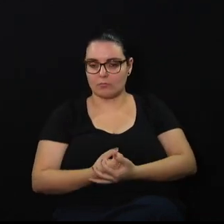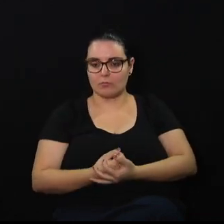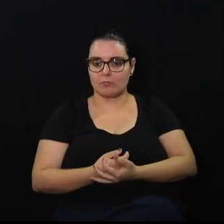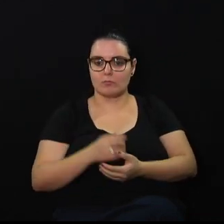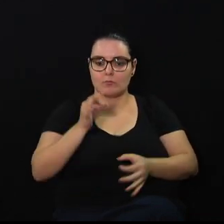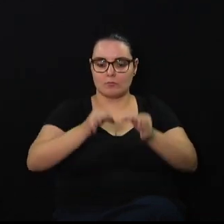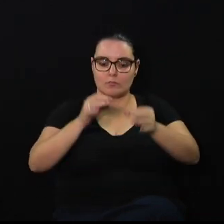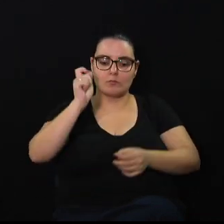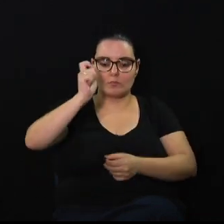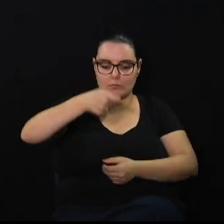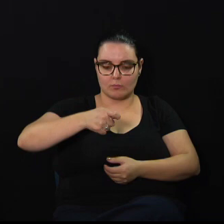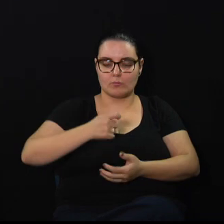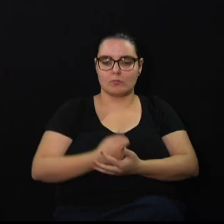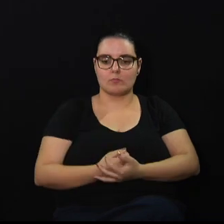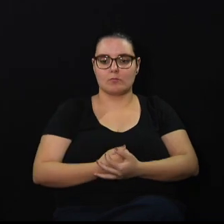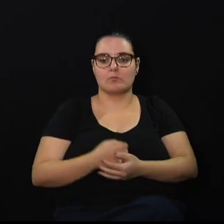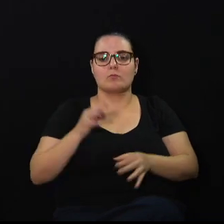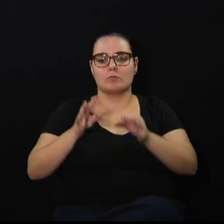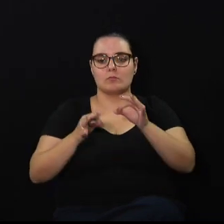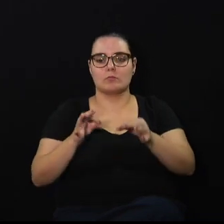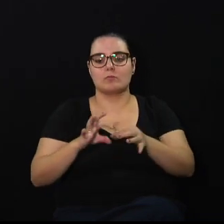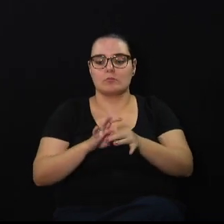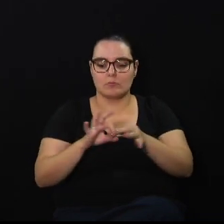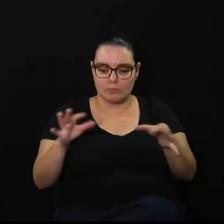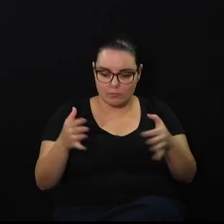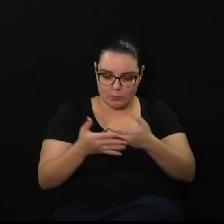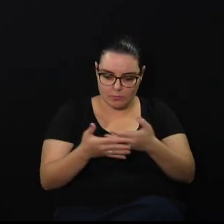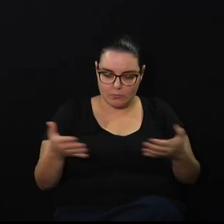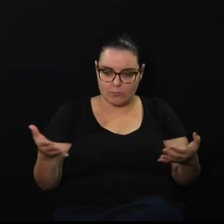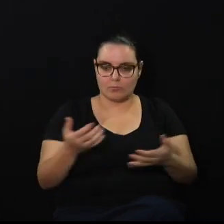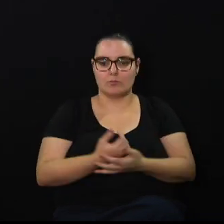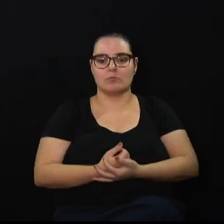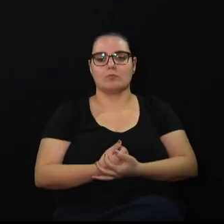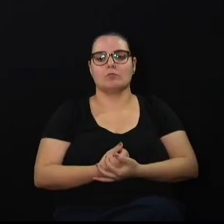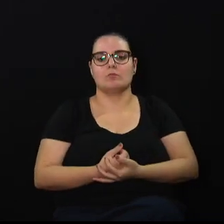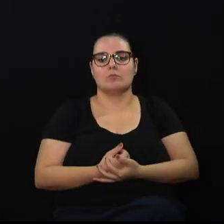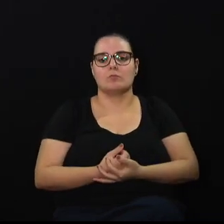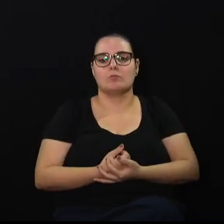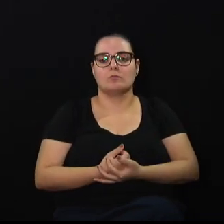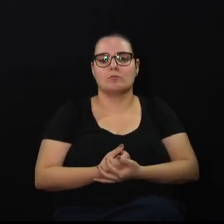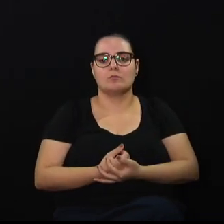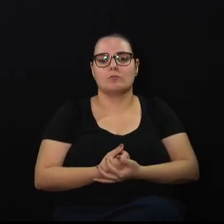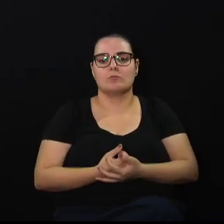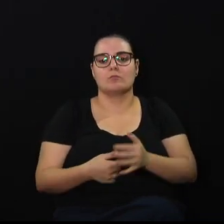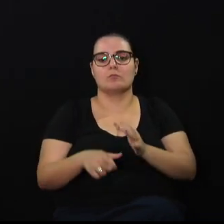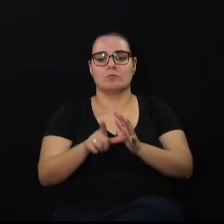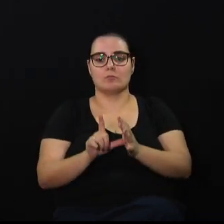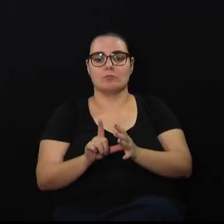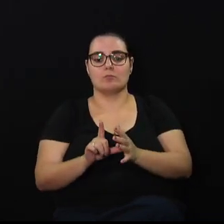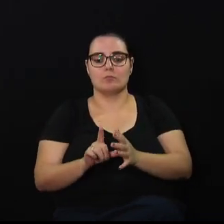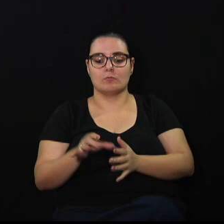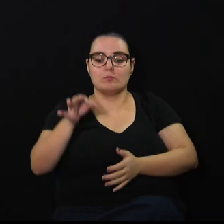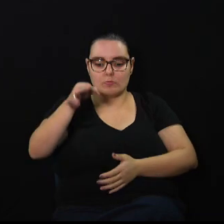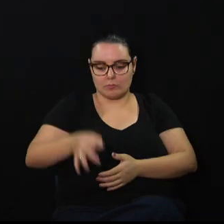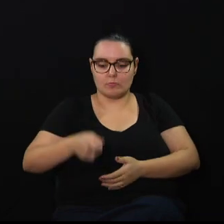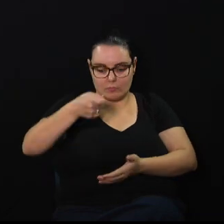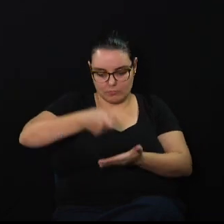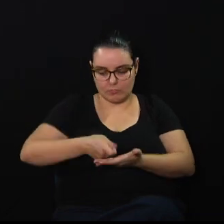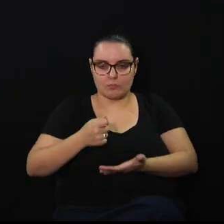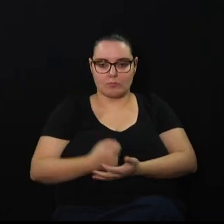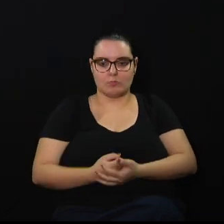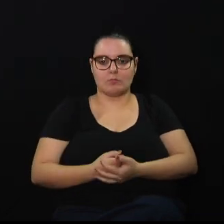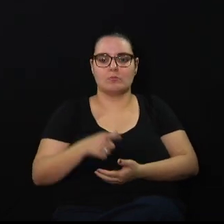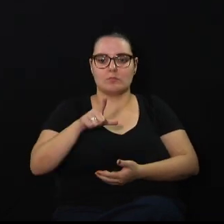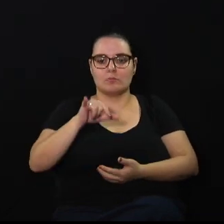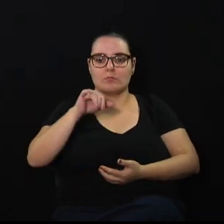tem concedido os juízes têm concedido a uma antecipação da decisão essa antecipação é através de uma